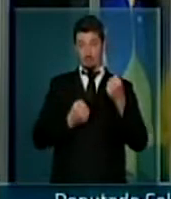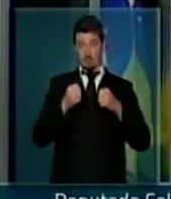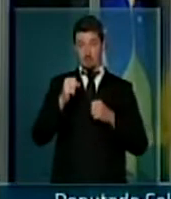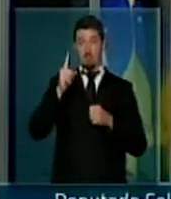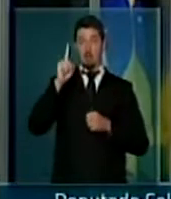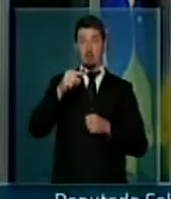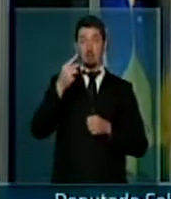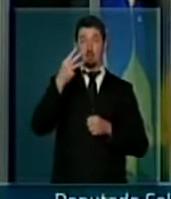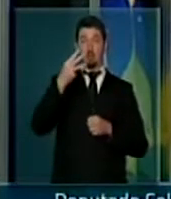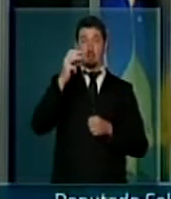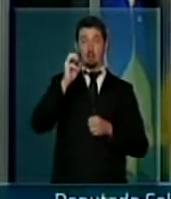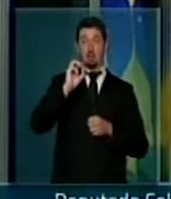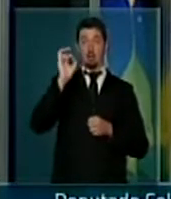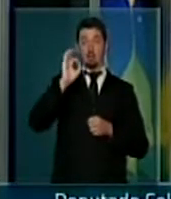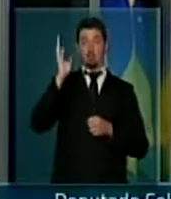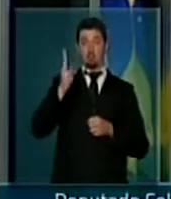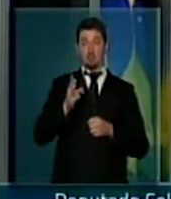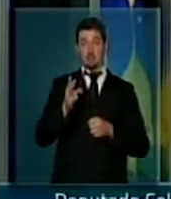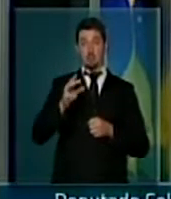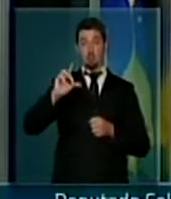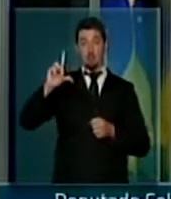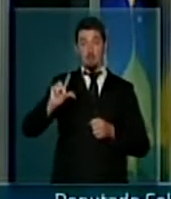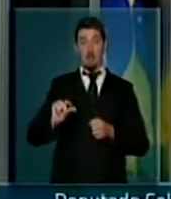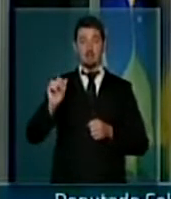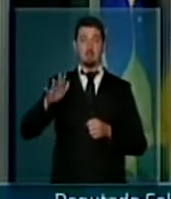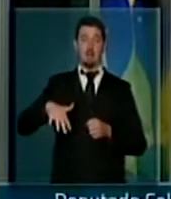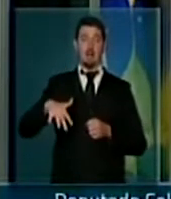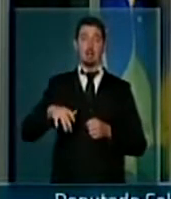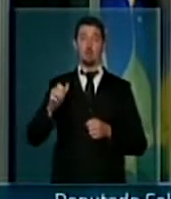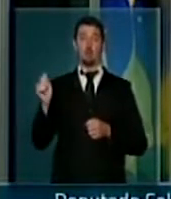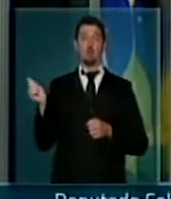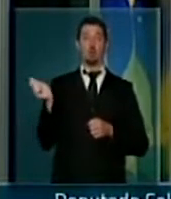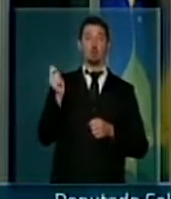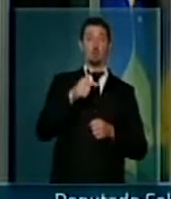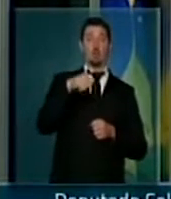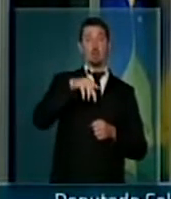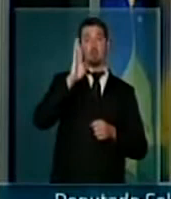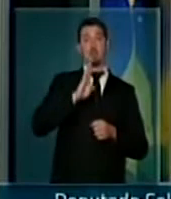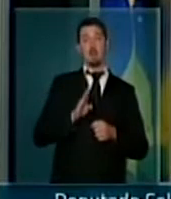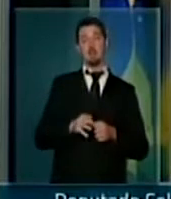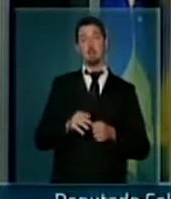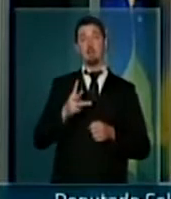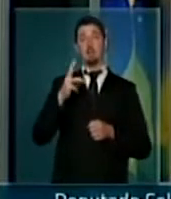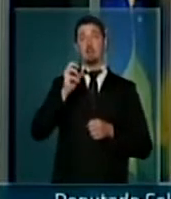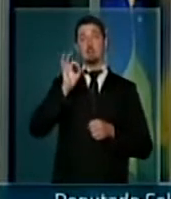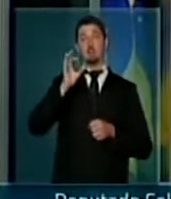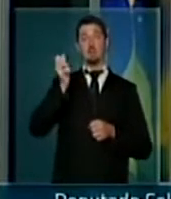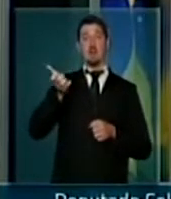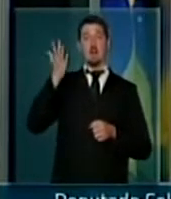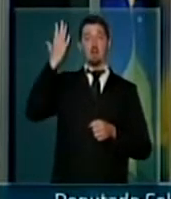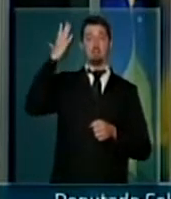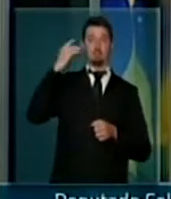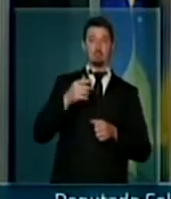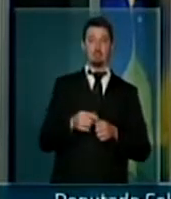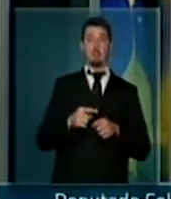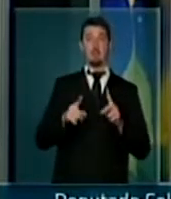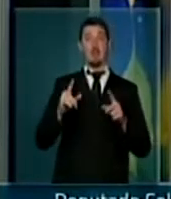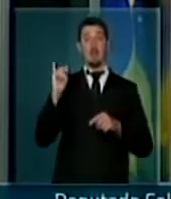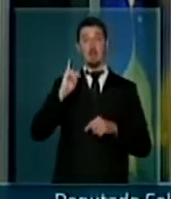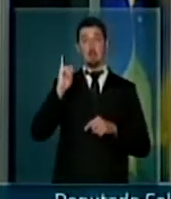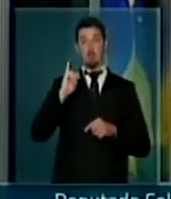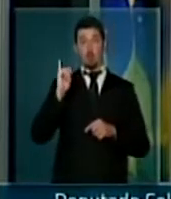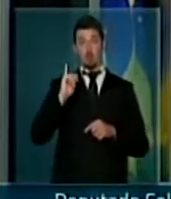de 30% menor que o de um produto feito no Brasil. Porém, a carga